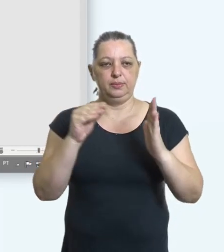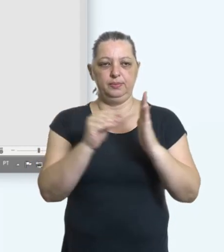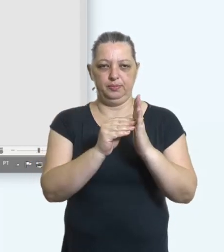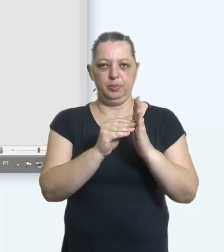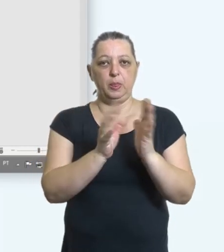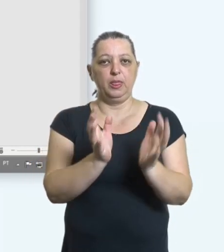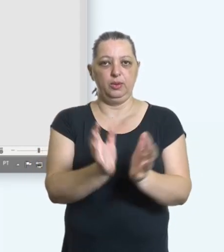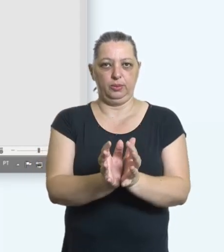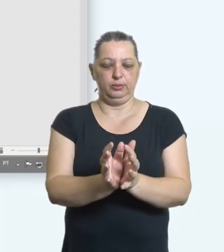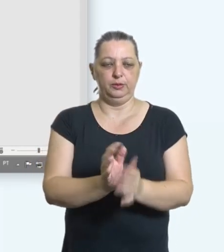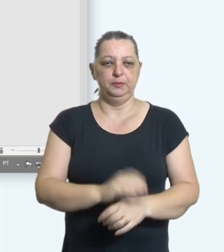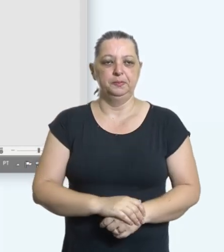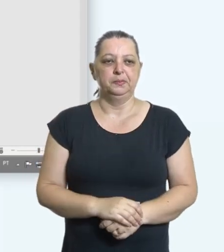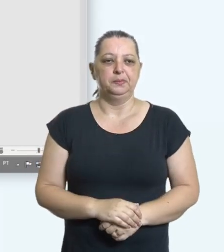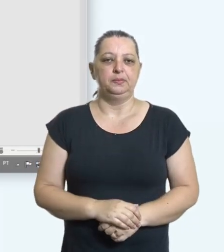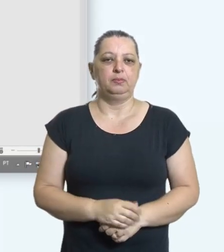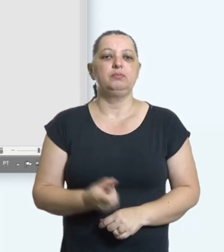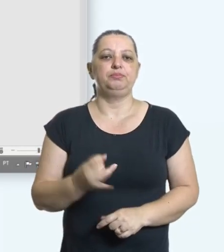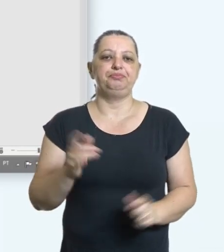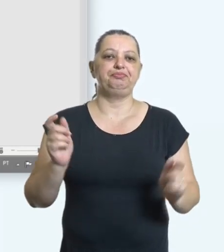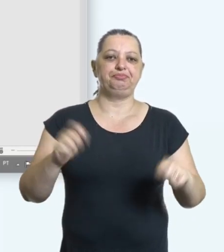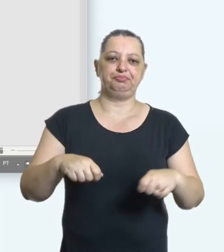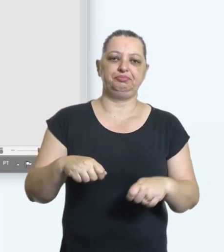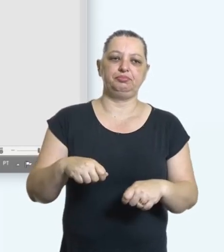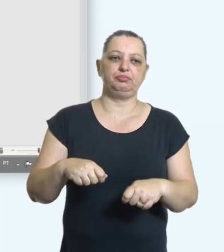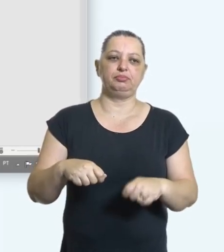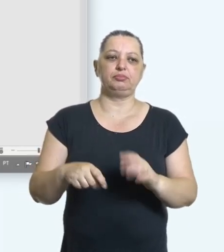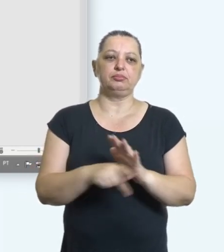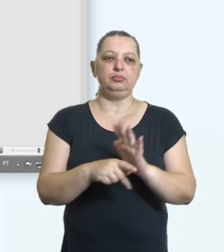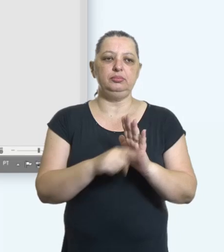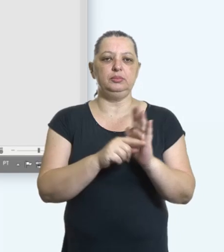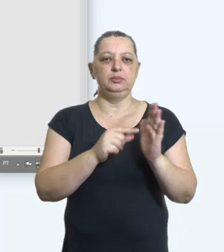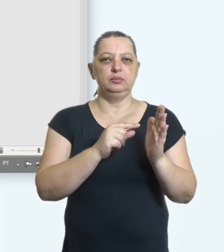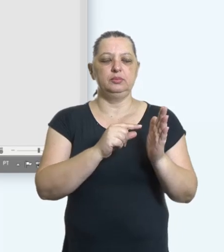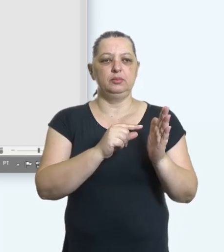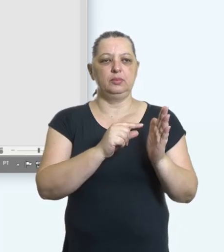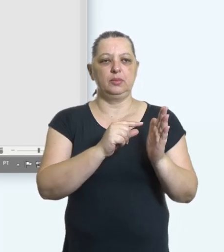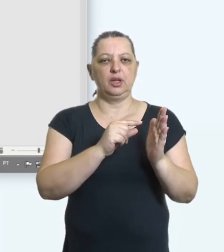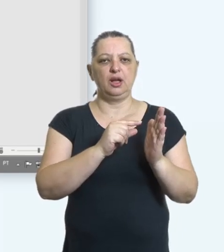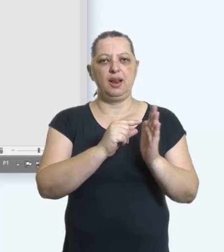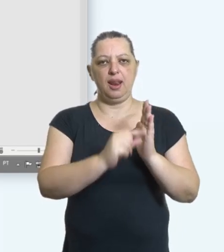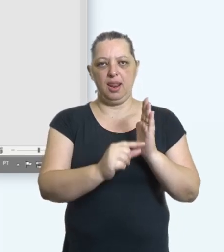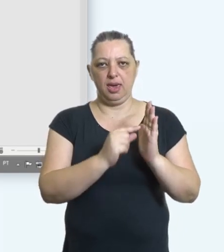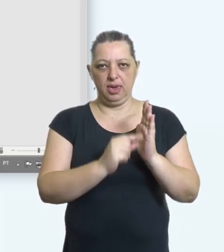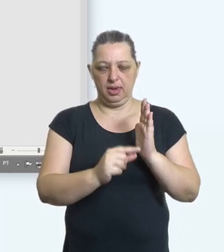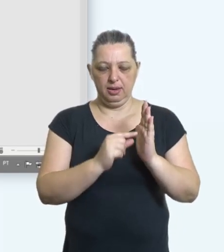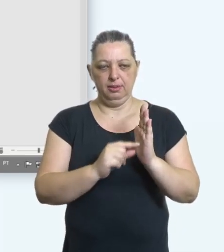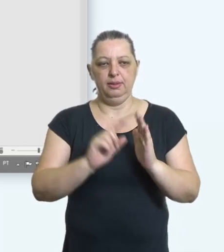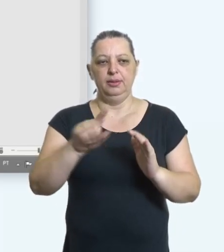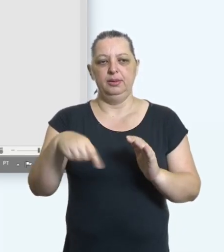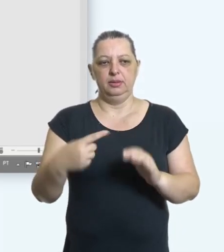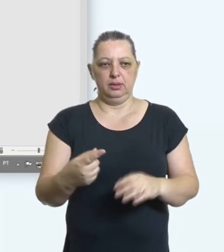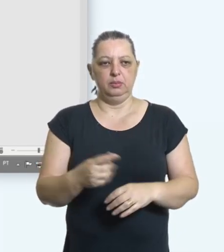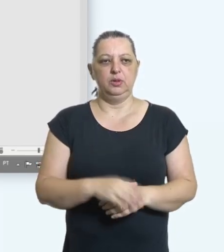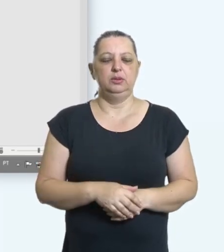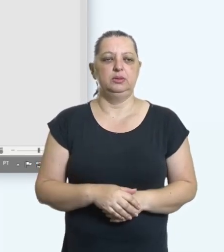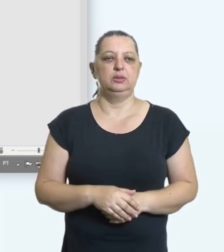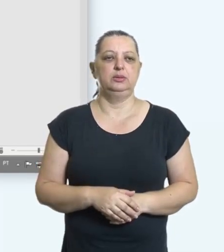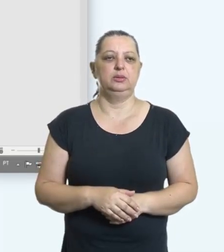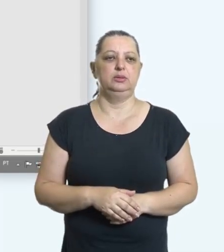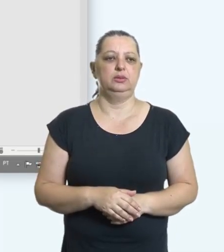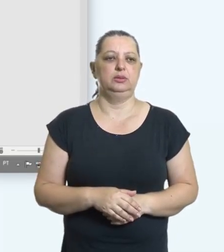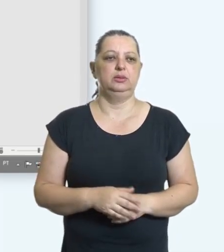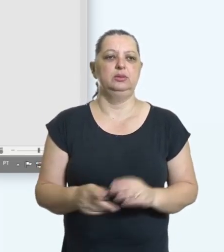turma. Se você quiser, você pode fazer linhas para os estudantes completarem. Depois, a gente já muda